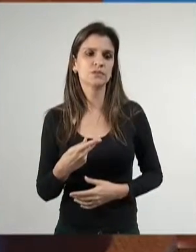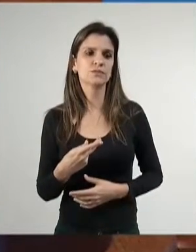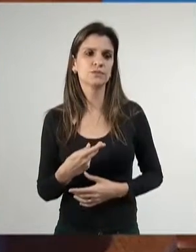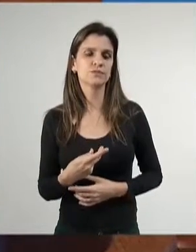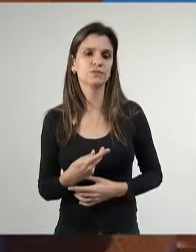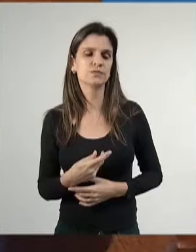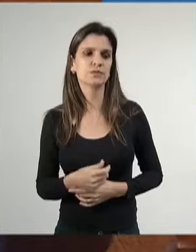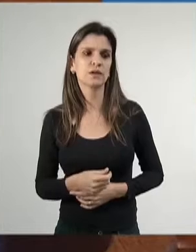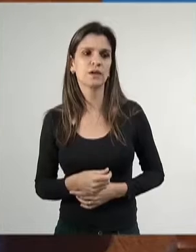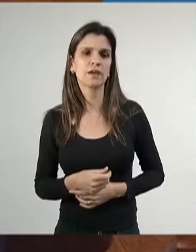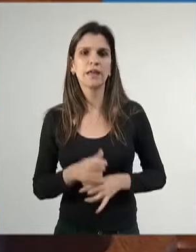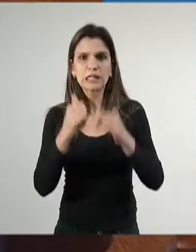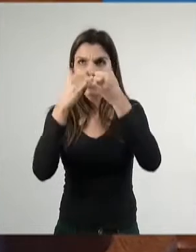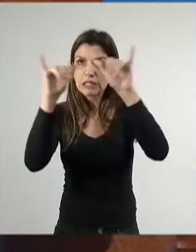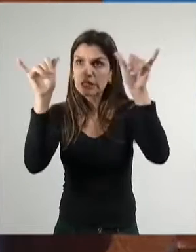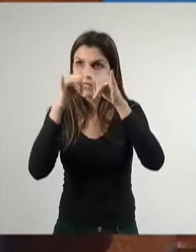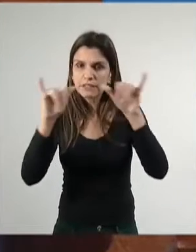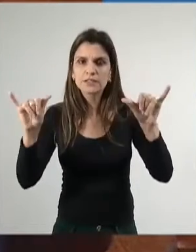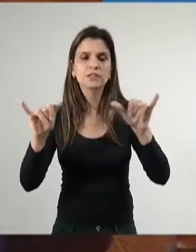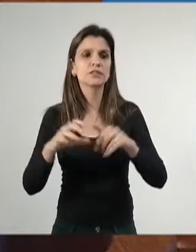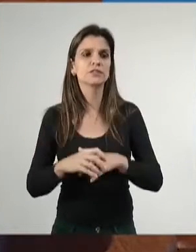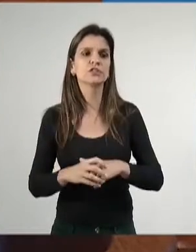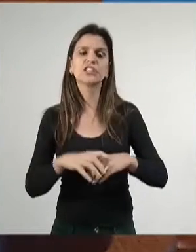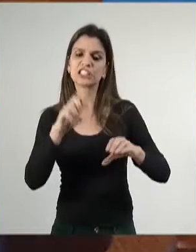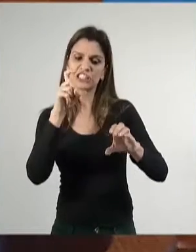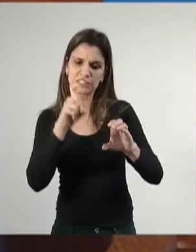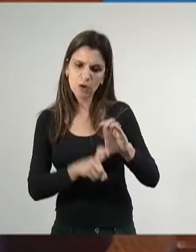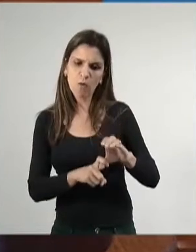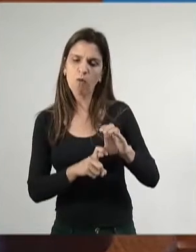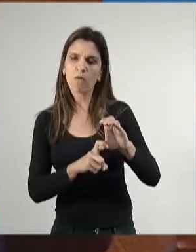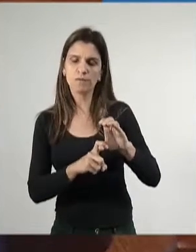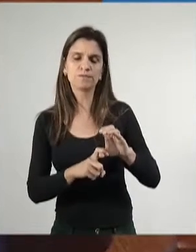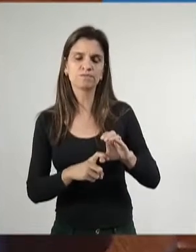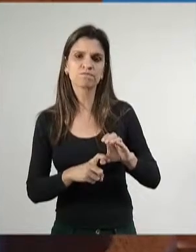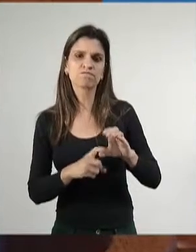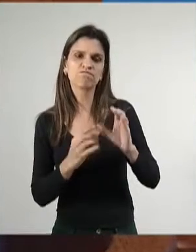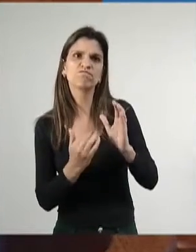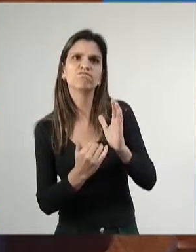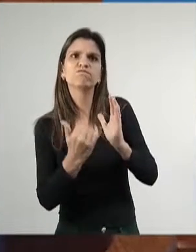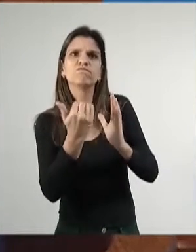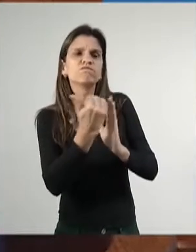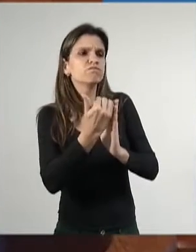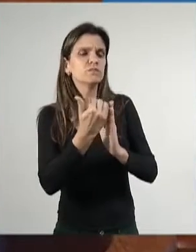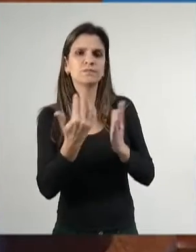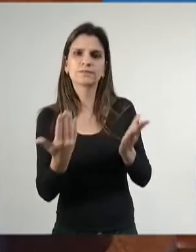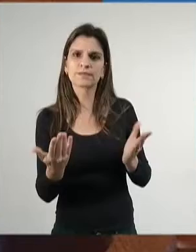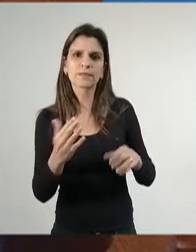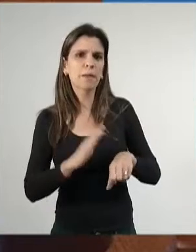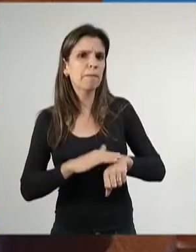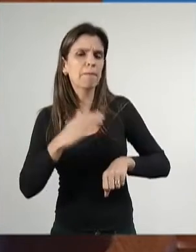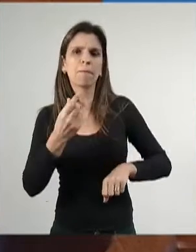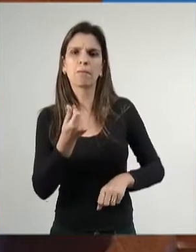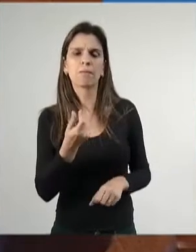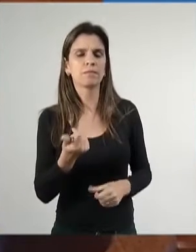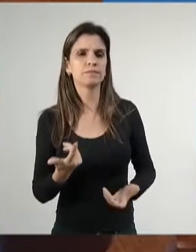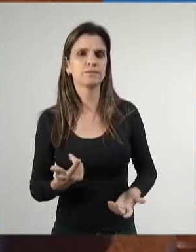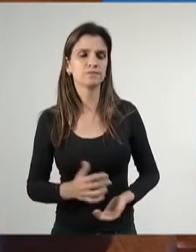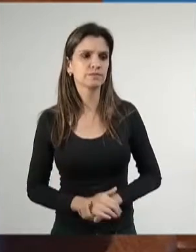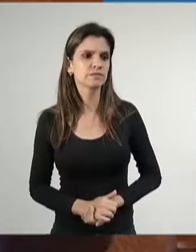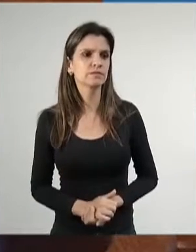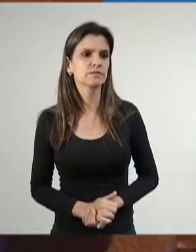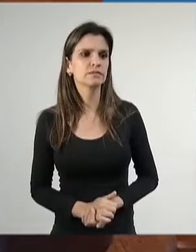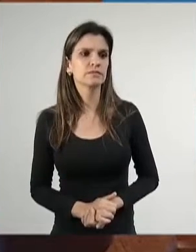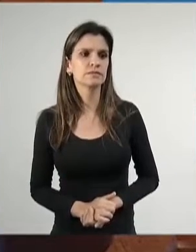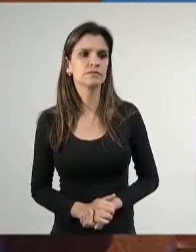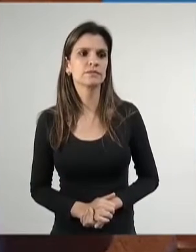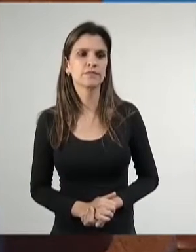outro e, às vezes, aquele fato que é tão relevante acaba sendo esquecido pela